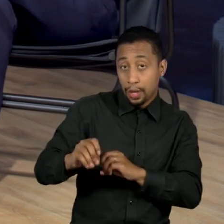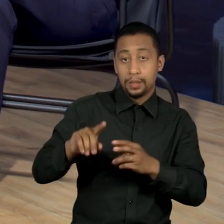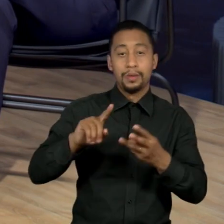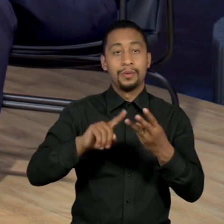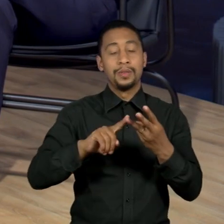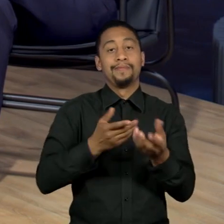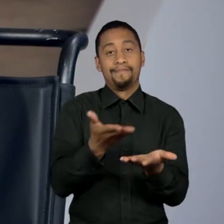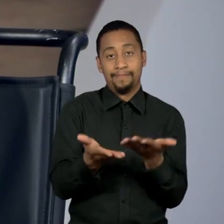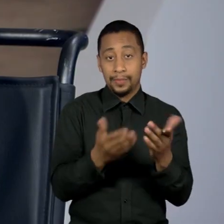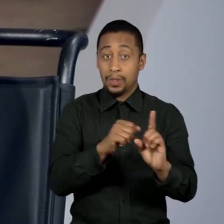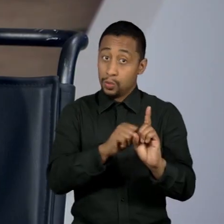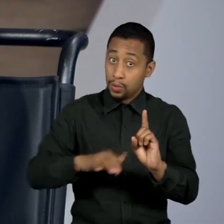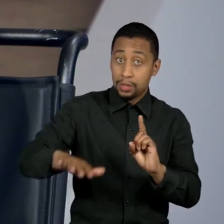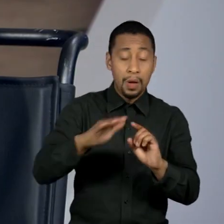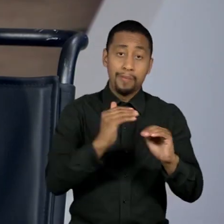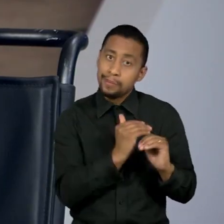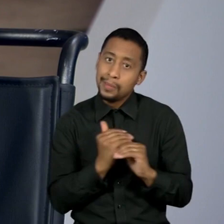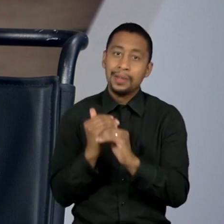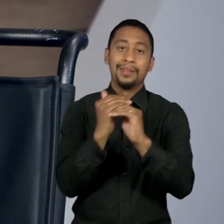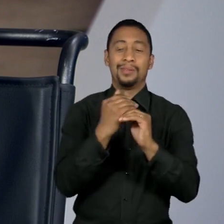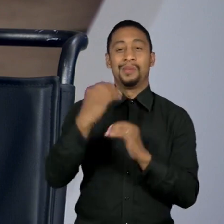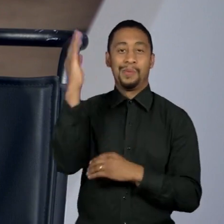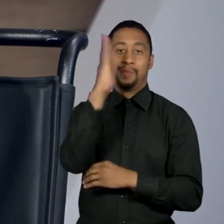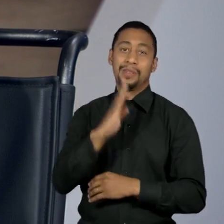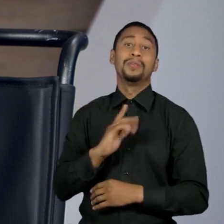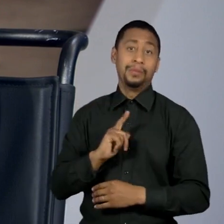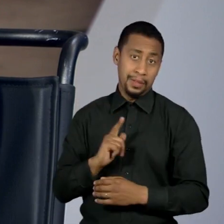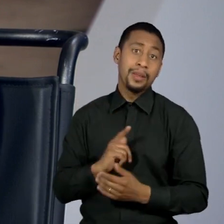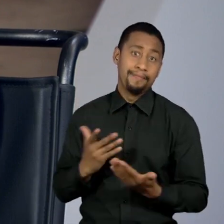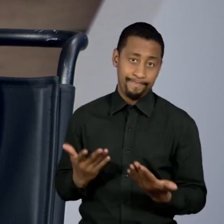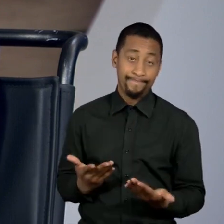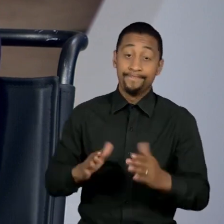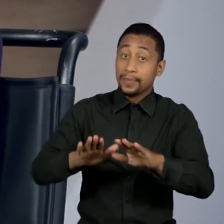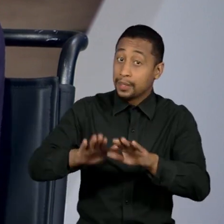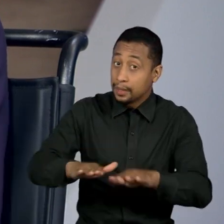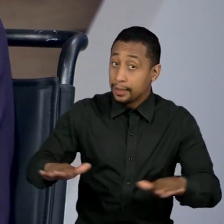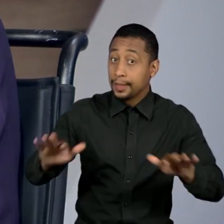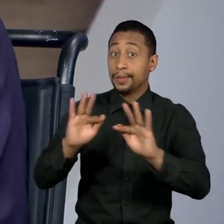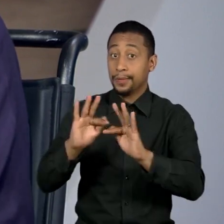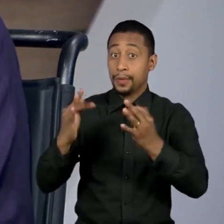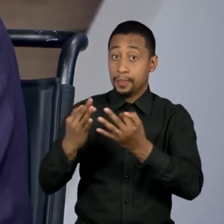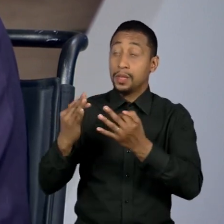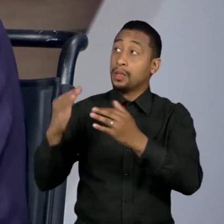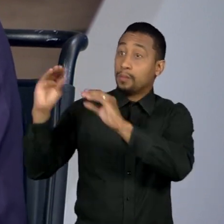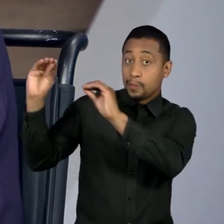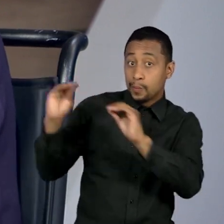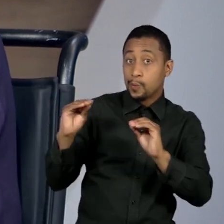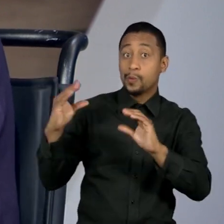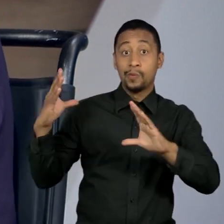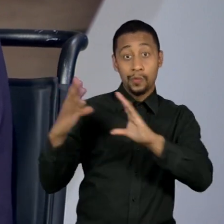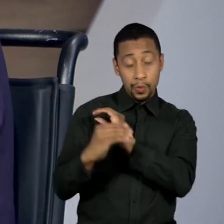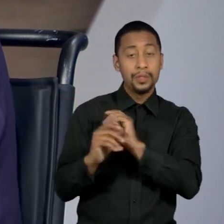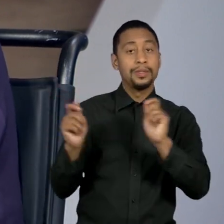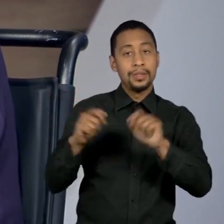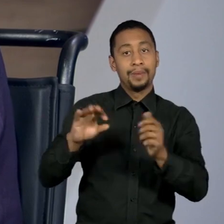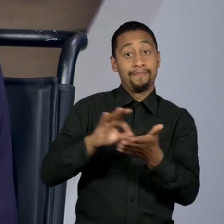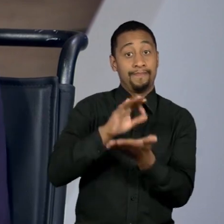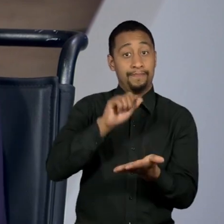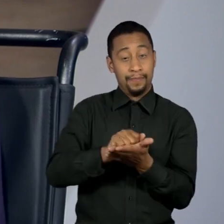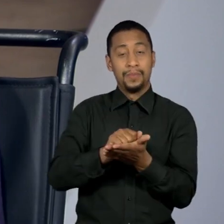movimento importante de chegada ao Brasil, mas que pode muito bem ser absorvido pelas políticas públicas e pela sociedade brasileira